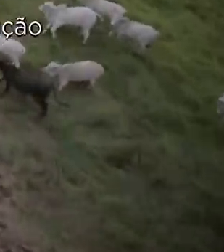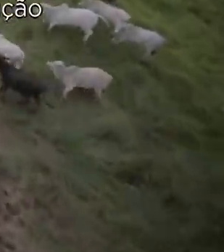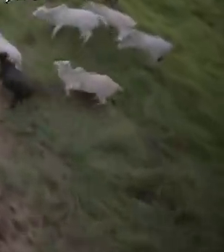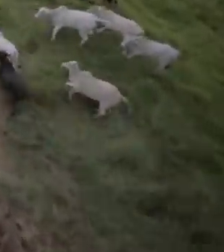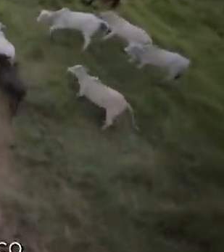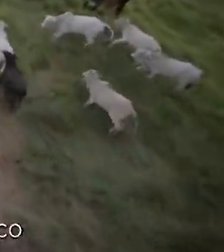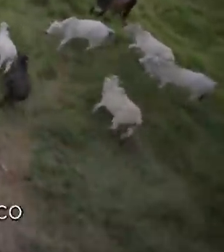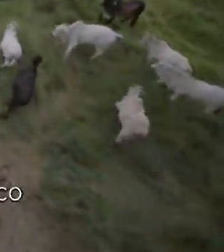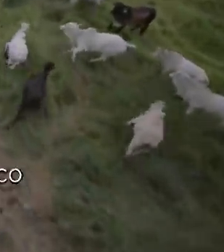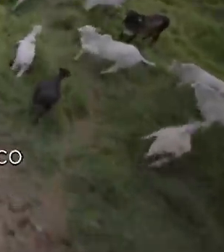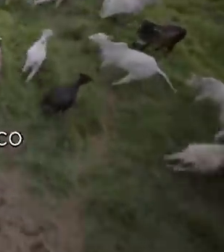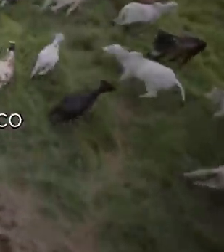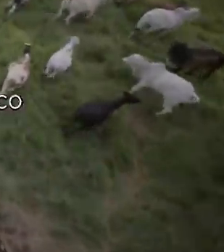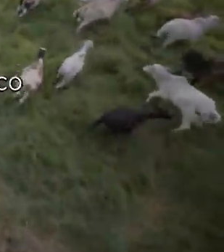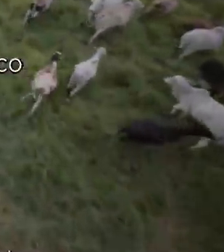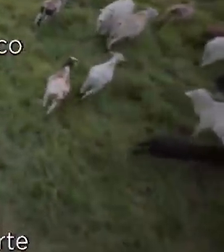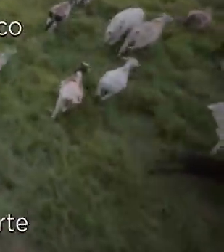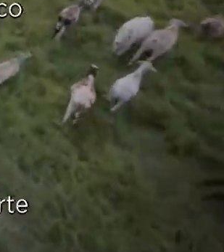te amo